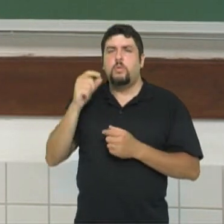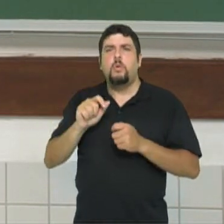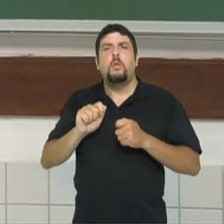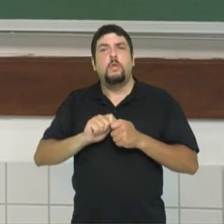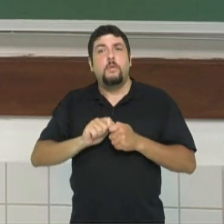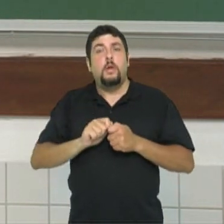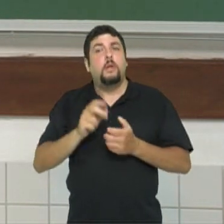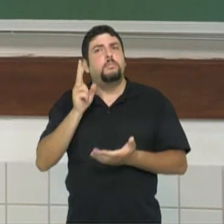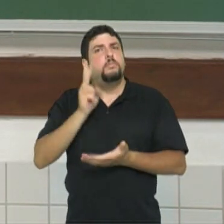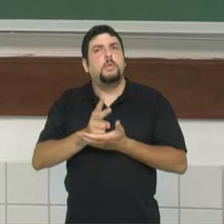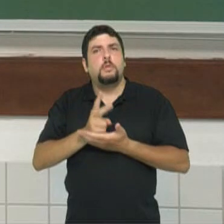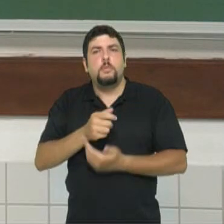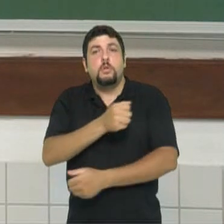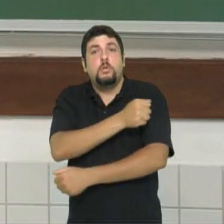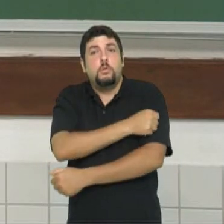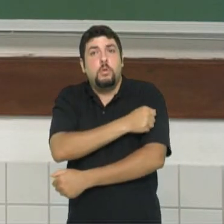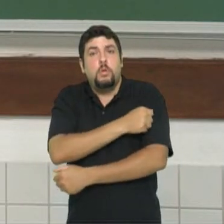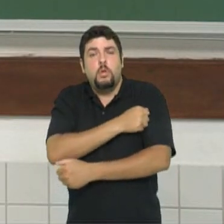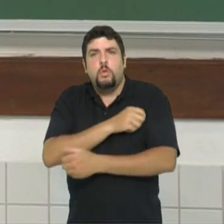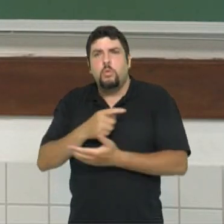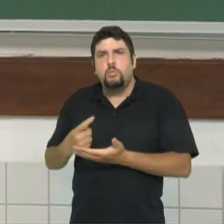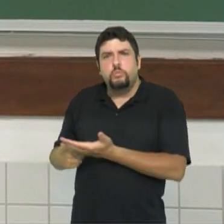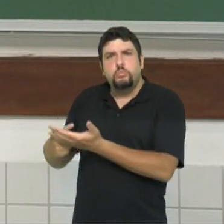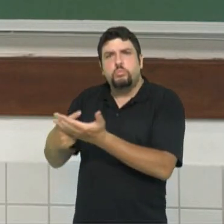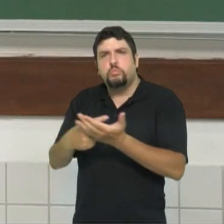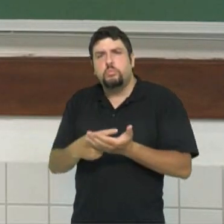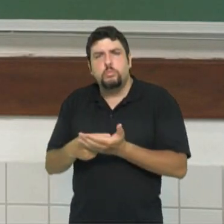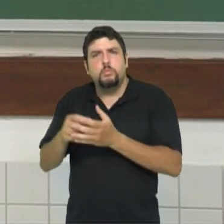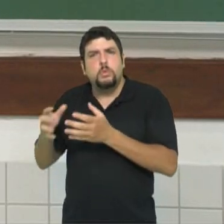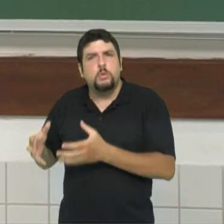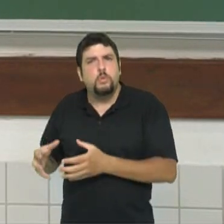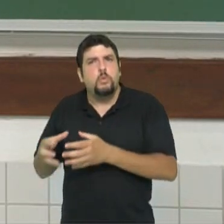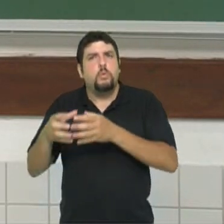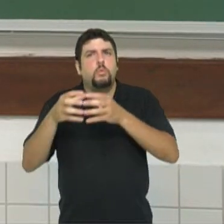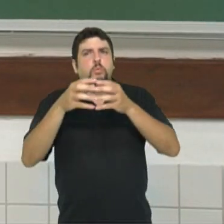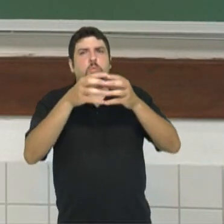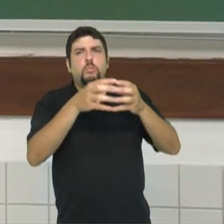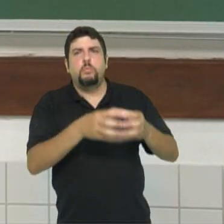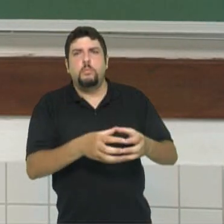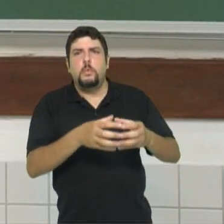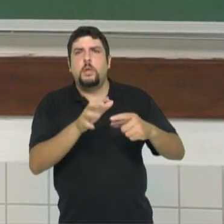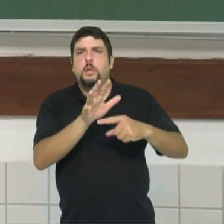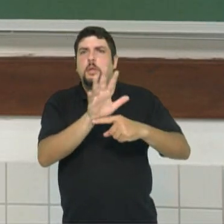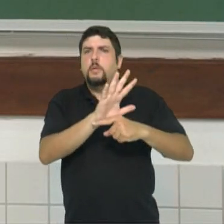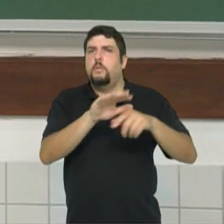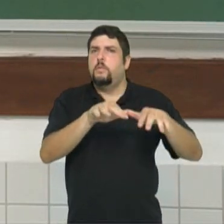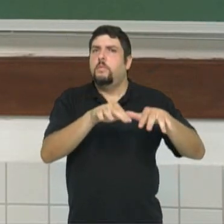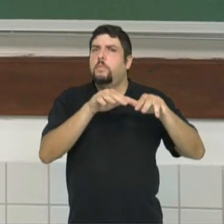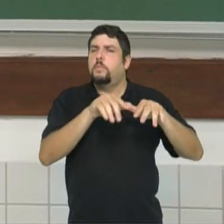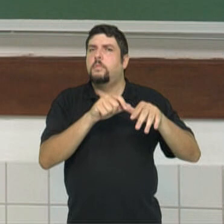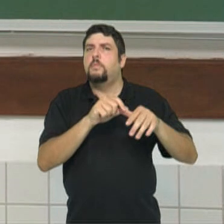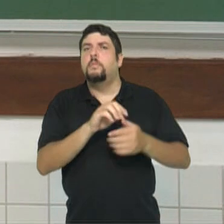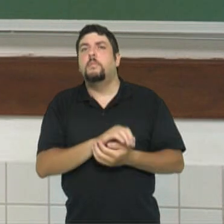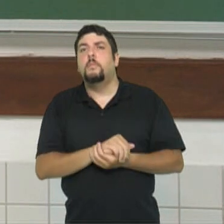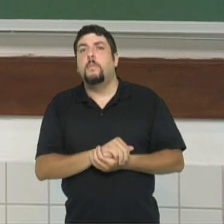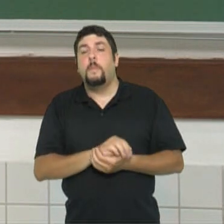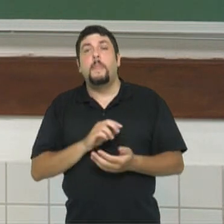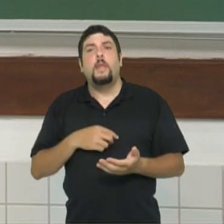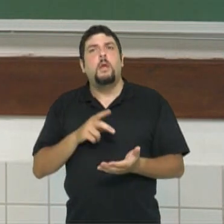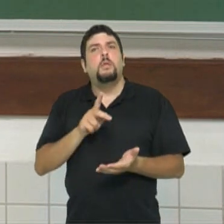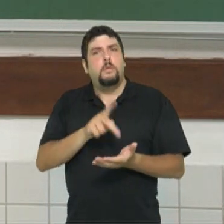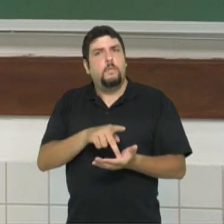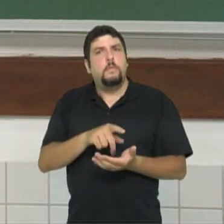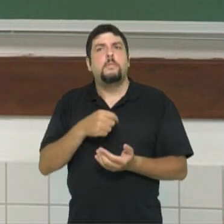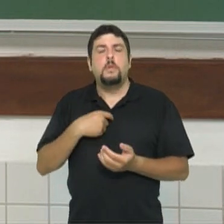levamos nossos alunos uma vez ao ano, pelo menos, ou 2 vezes ao ano, uma vez em cada semestre, aos cinemas. E realmente,